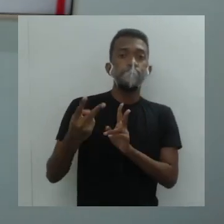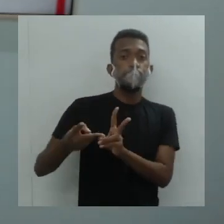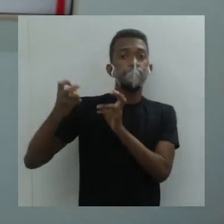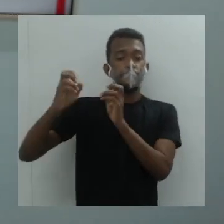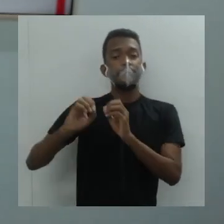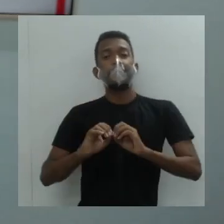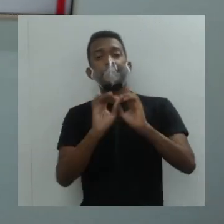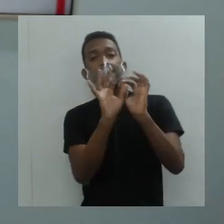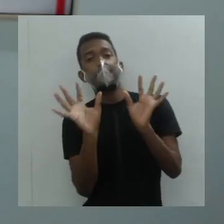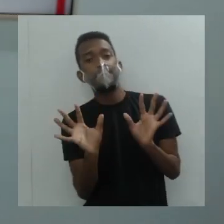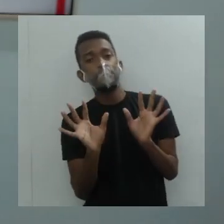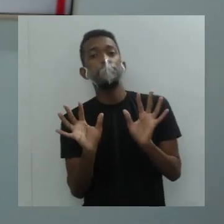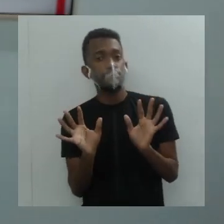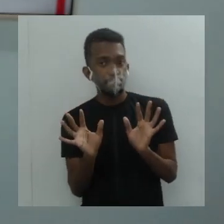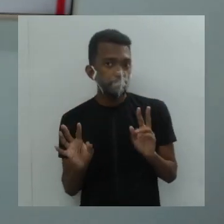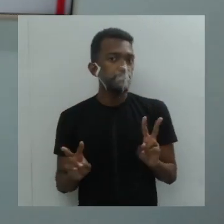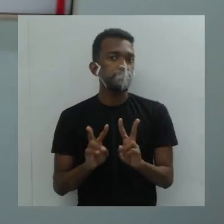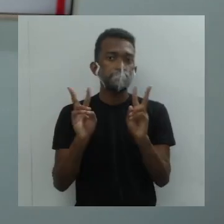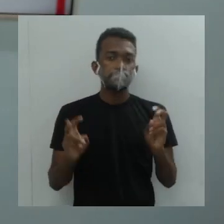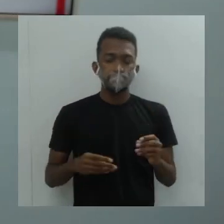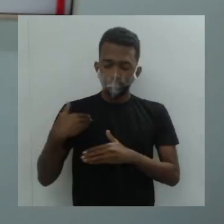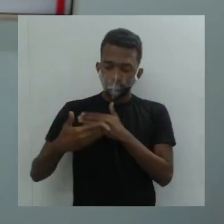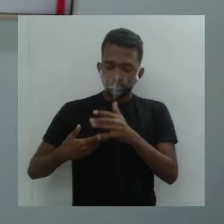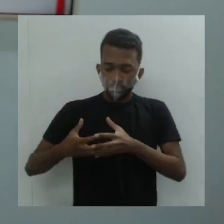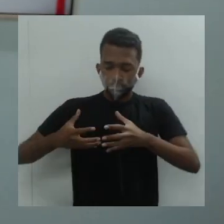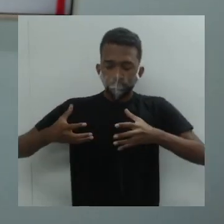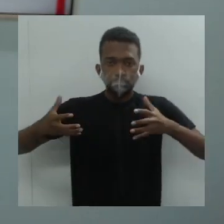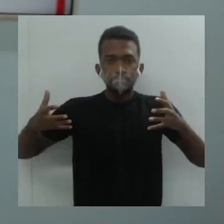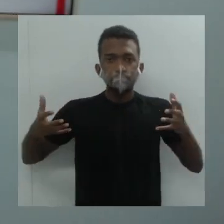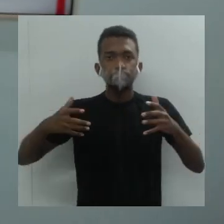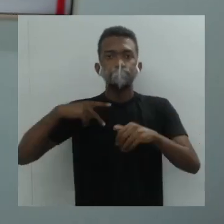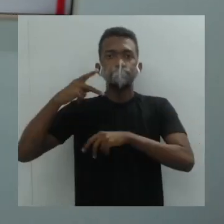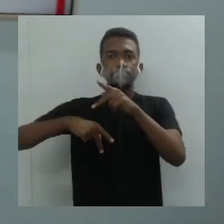perceber esse crescimento populacional